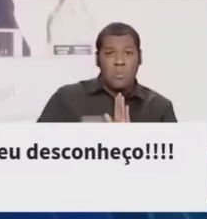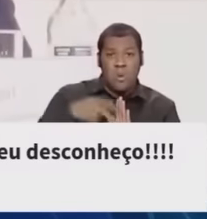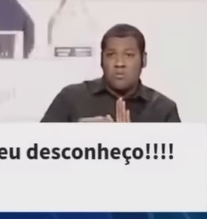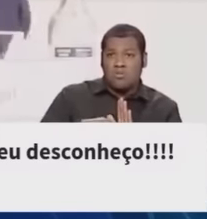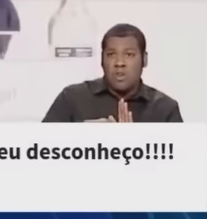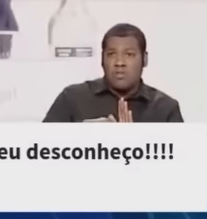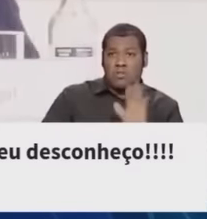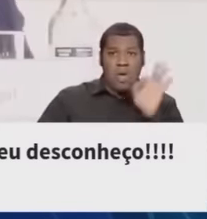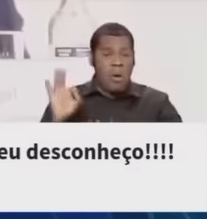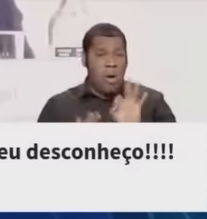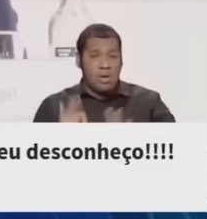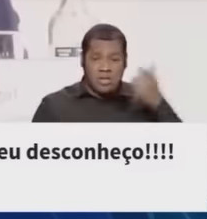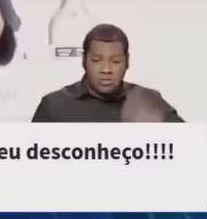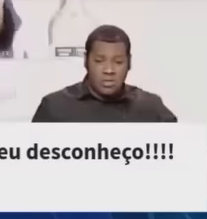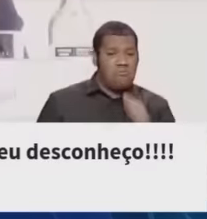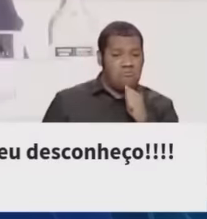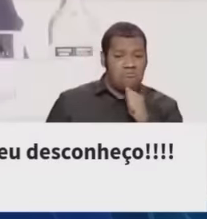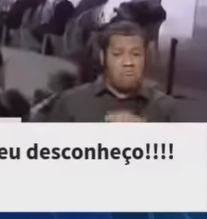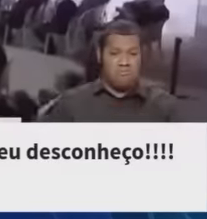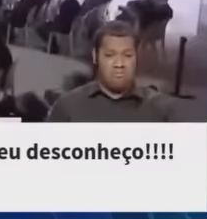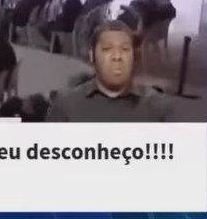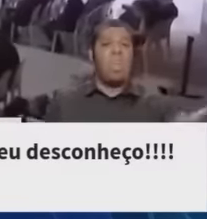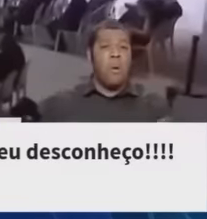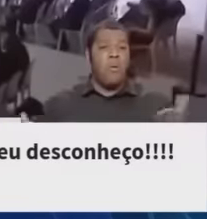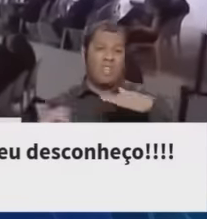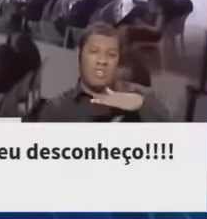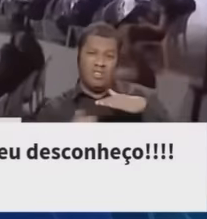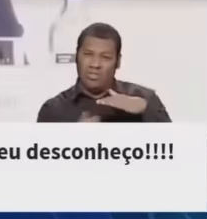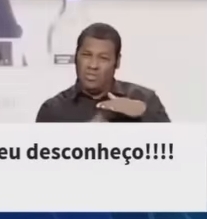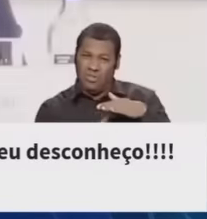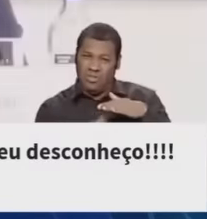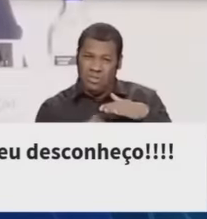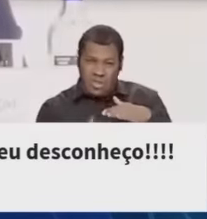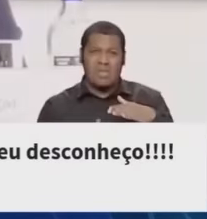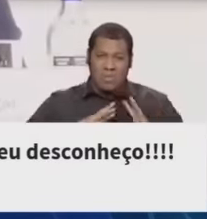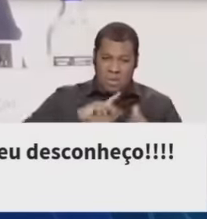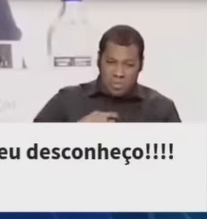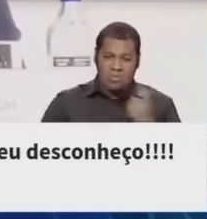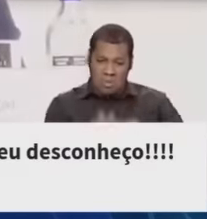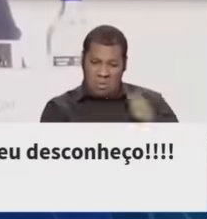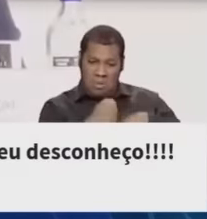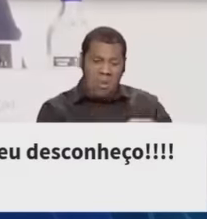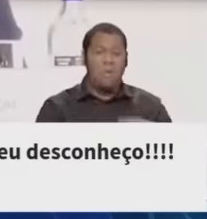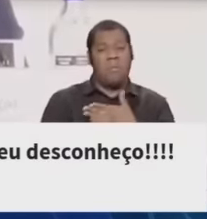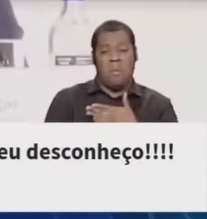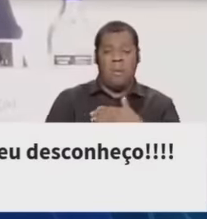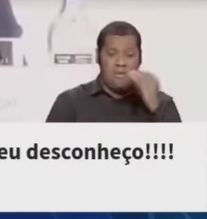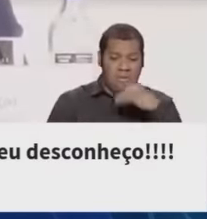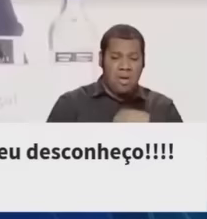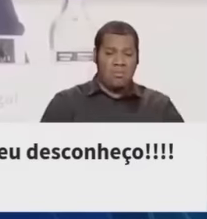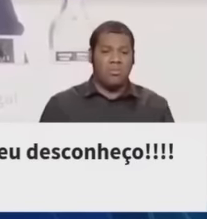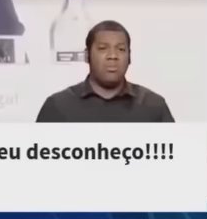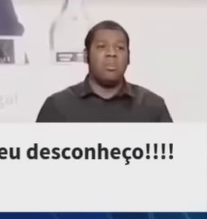votou. E a Organização Mundial do Comércio hoje faz muito pouco. E é por isso que nós temos a volta do protecionismo. Quem é que não